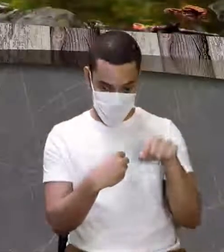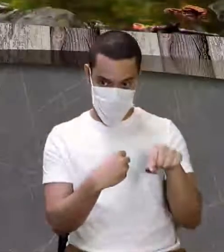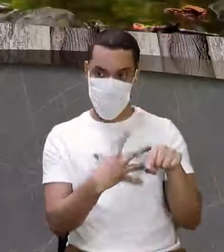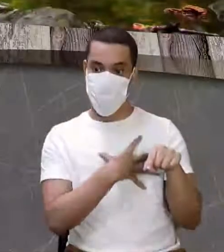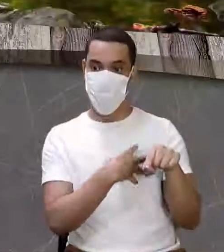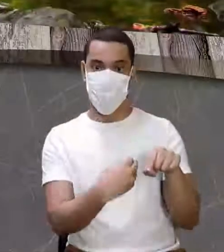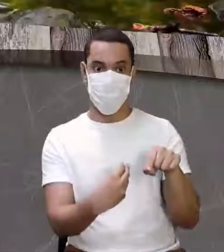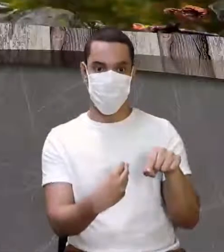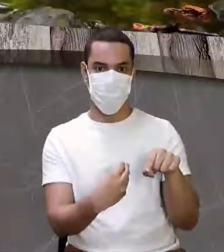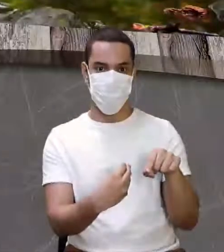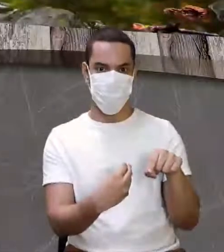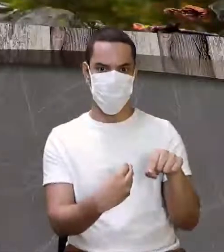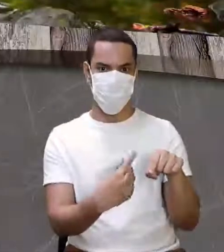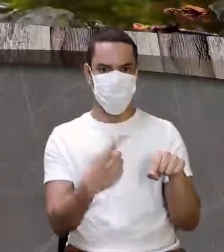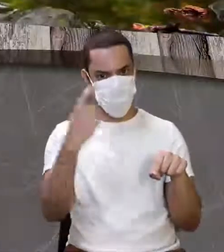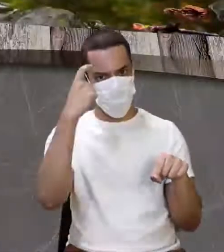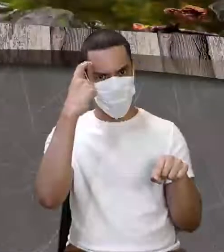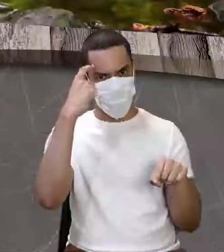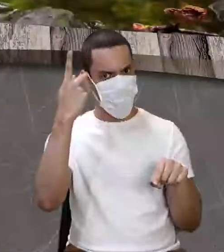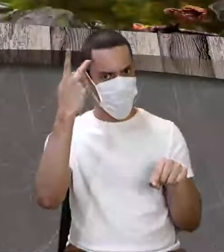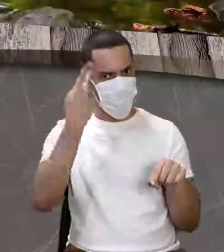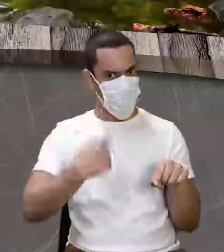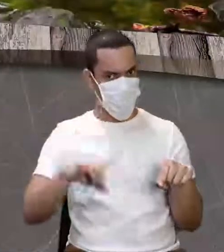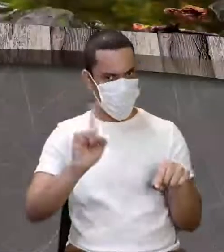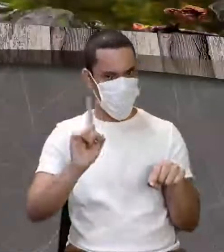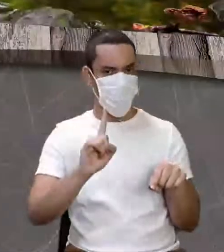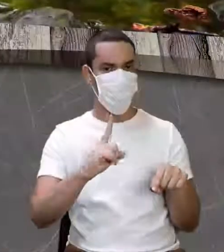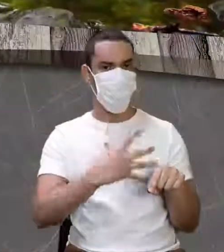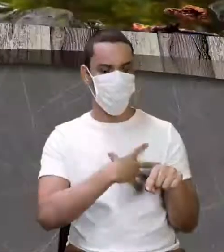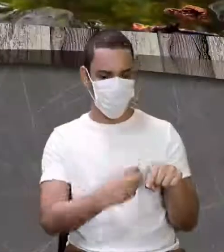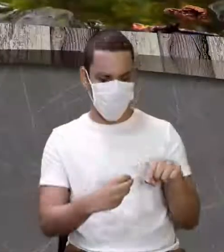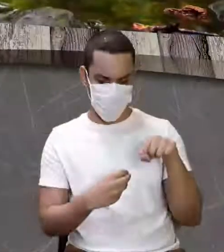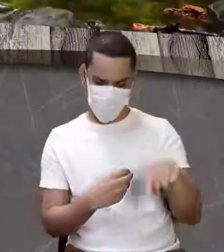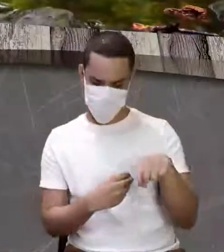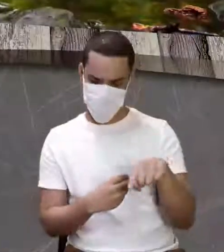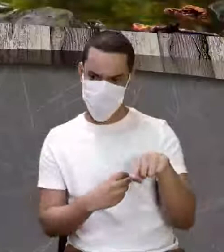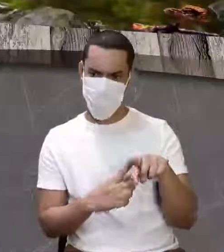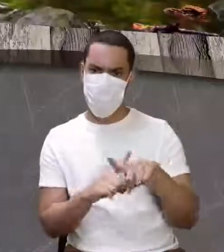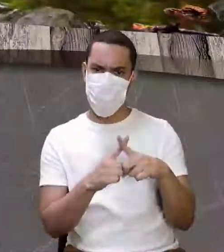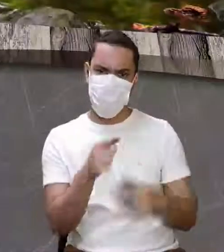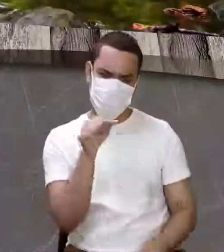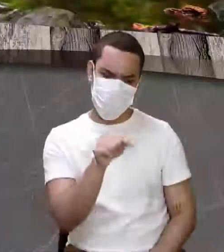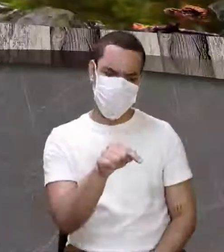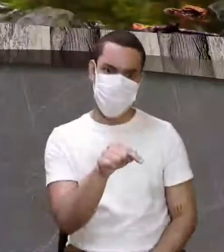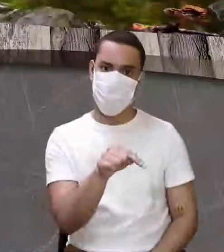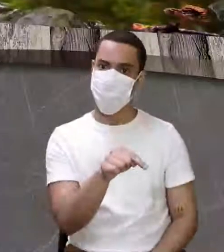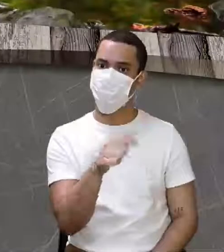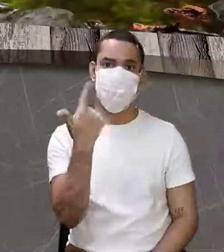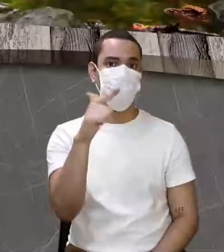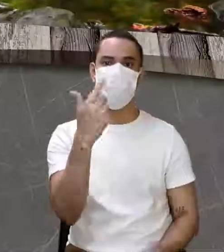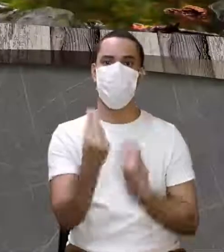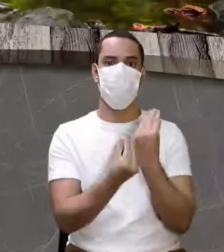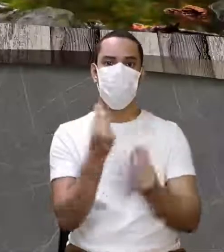filho, não pensa só na espécie humana, presta atenção. Tiveram um filho, só que esse filho é estéril.